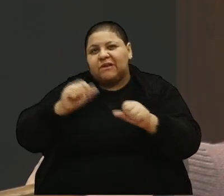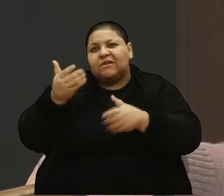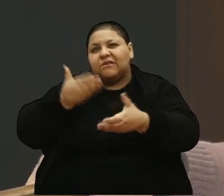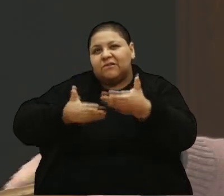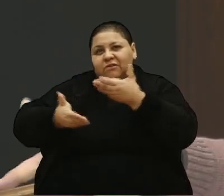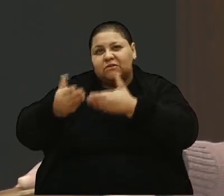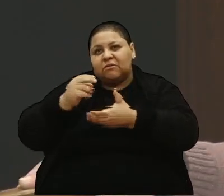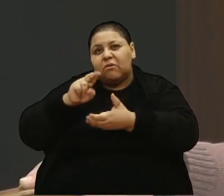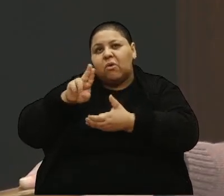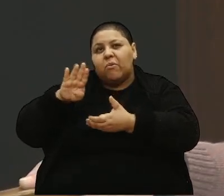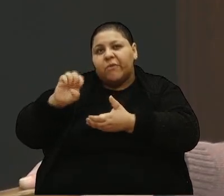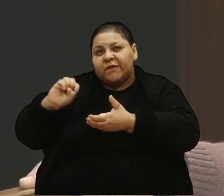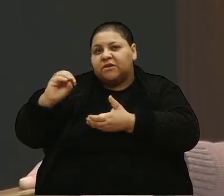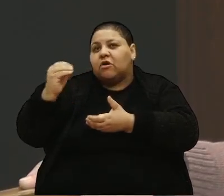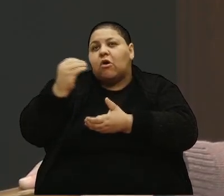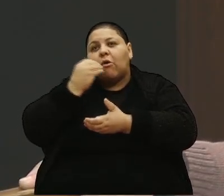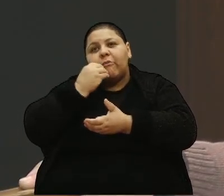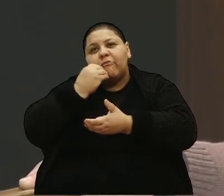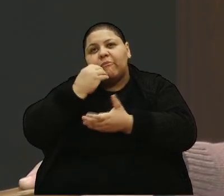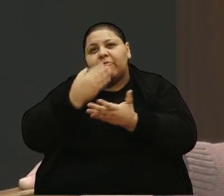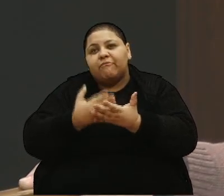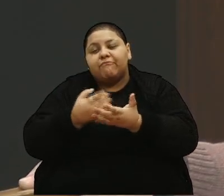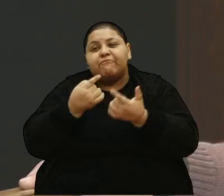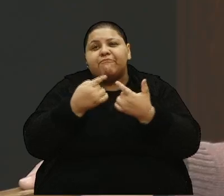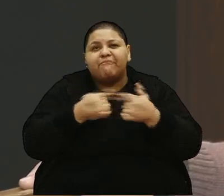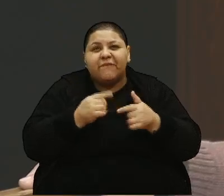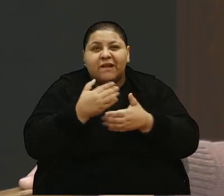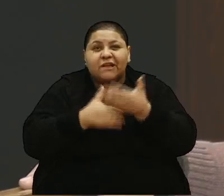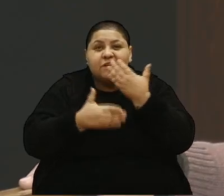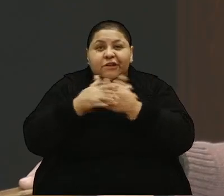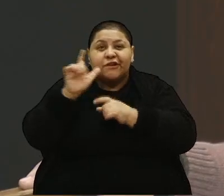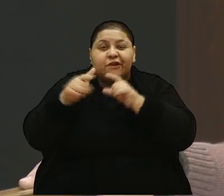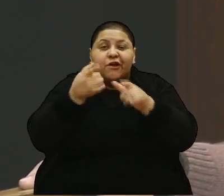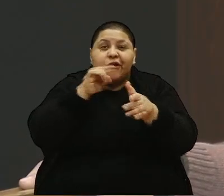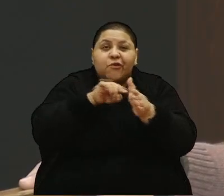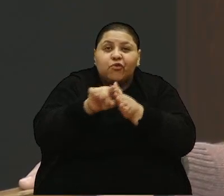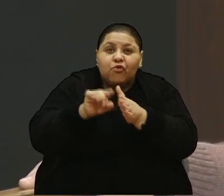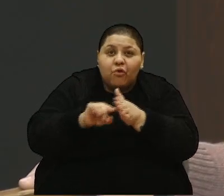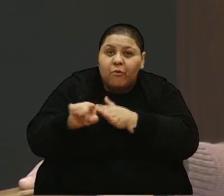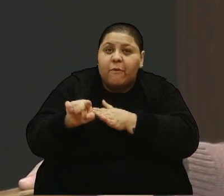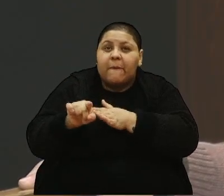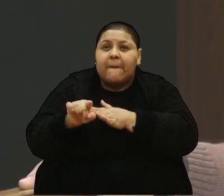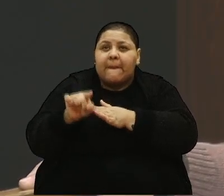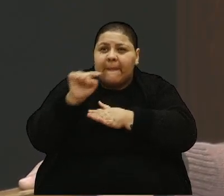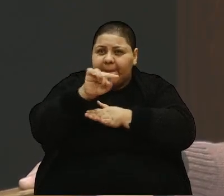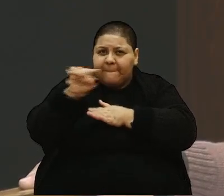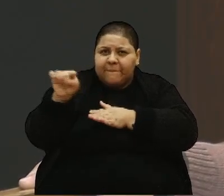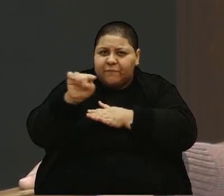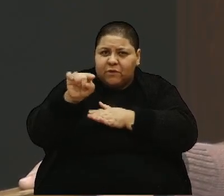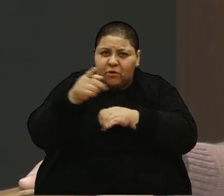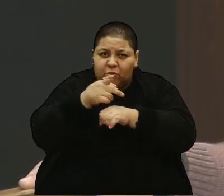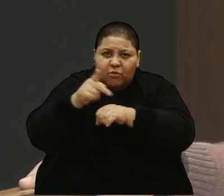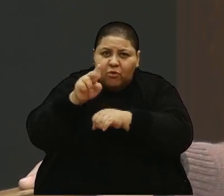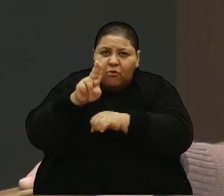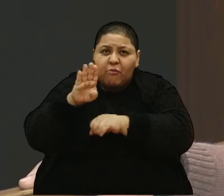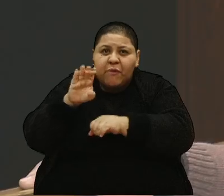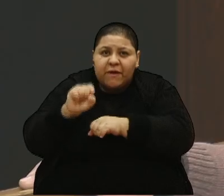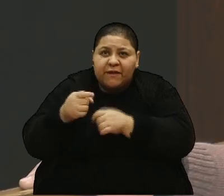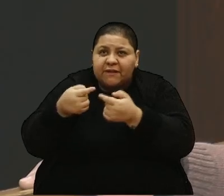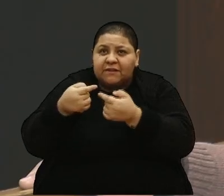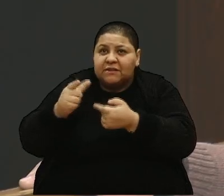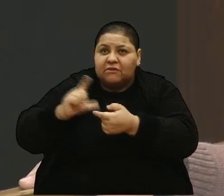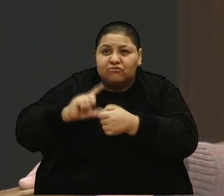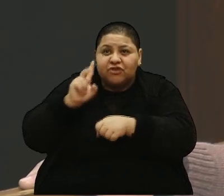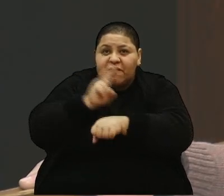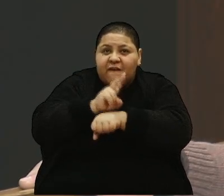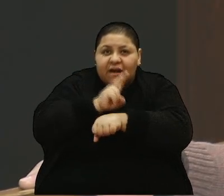na UBS, obviamente. Só que de todas as pessoas que eu perguntava lá, o senhor procurou a UBS? Procurei, mas não tinha